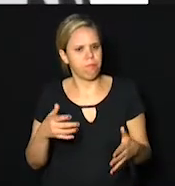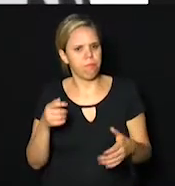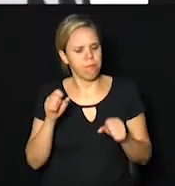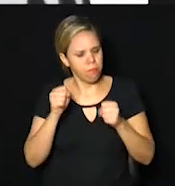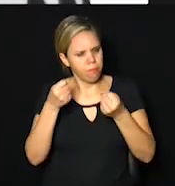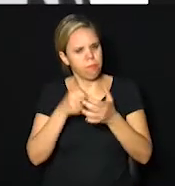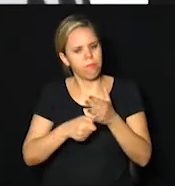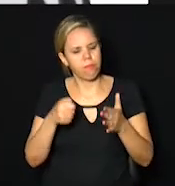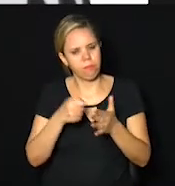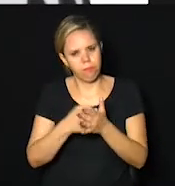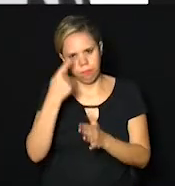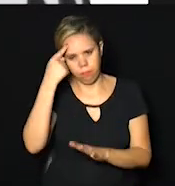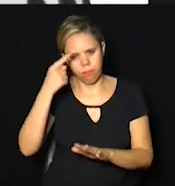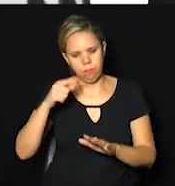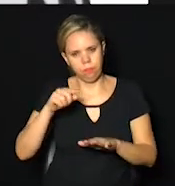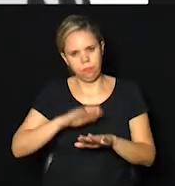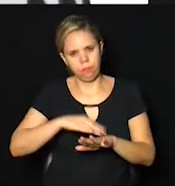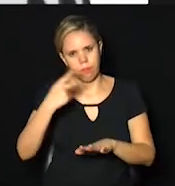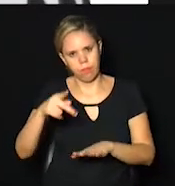Então,